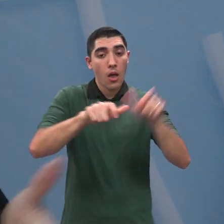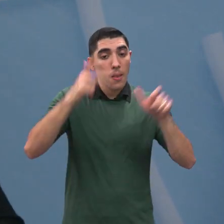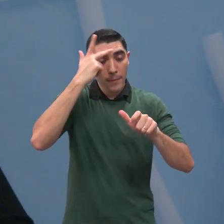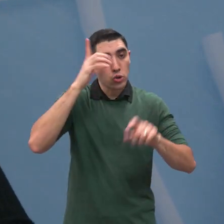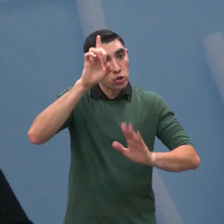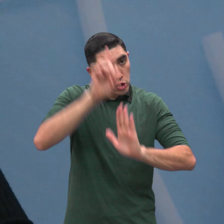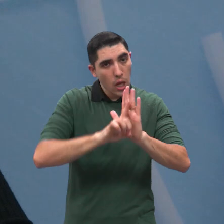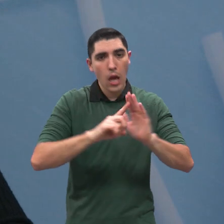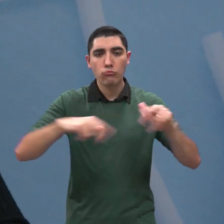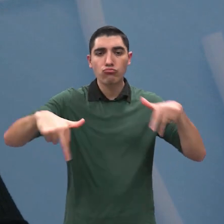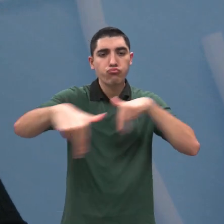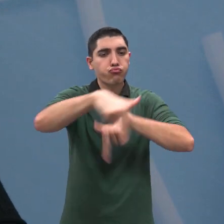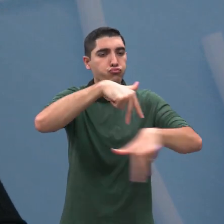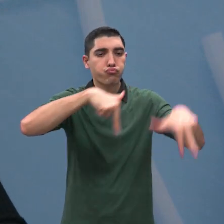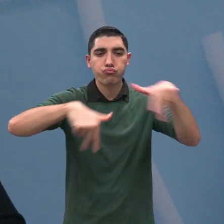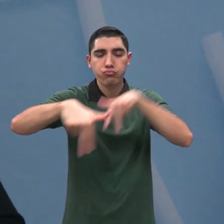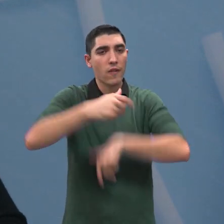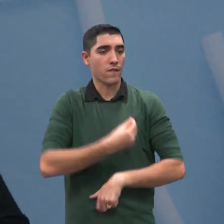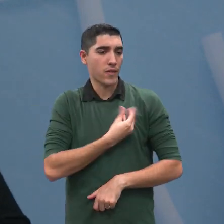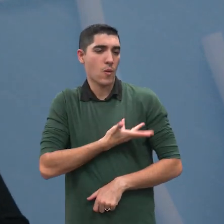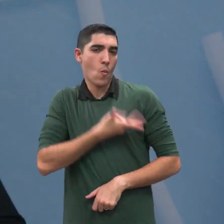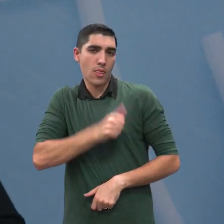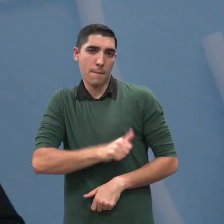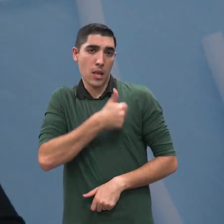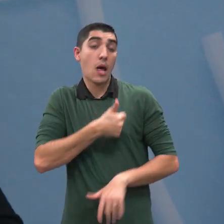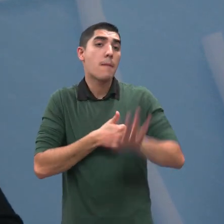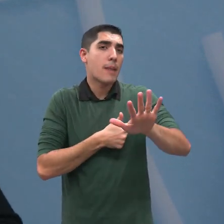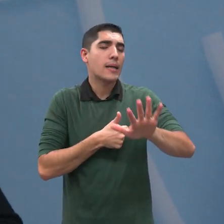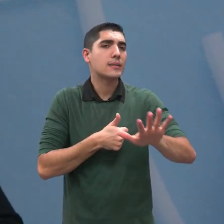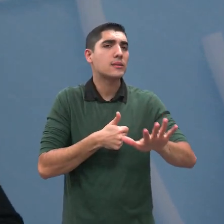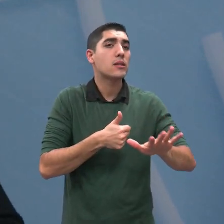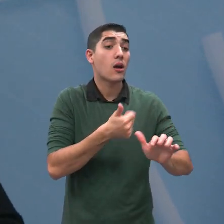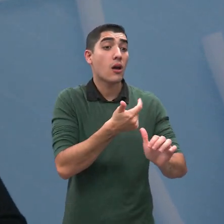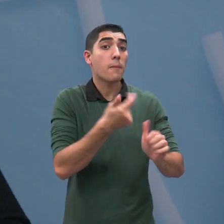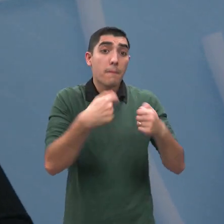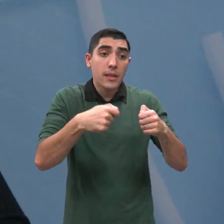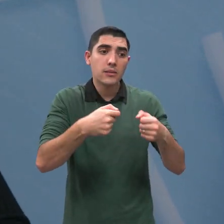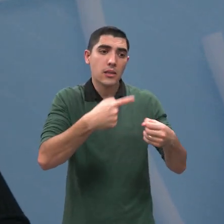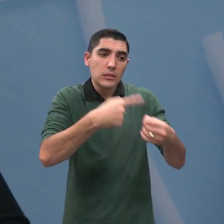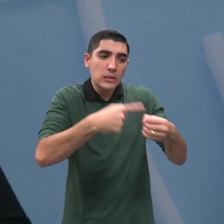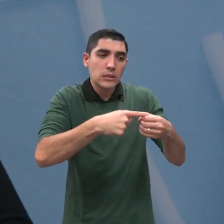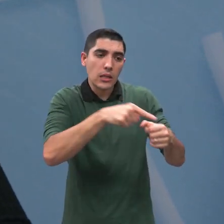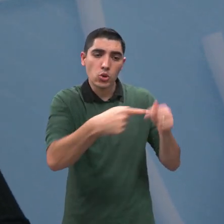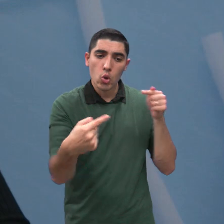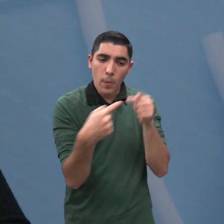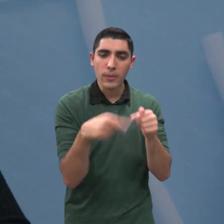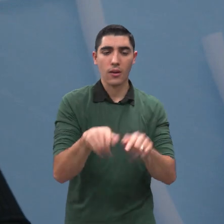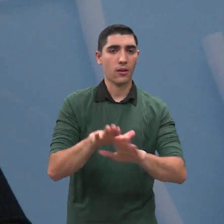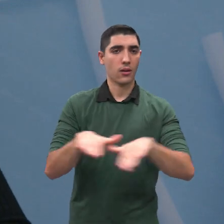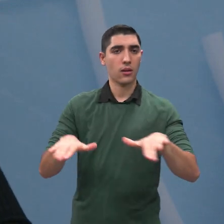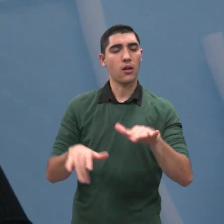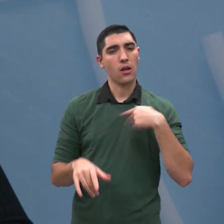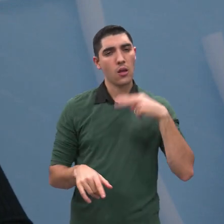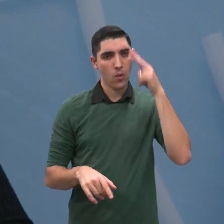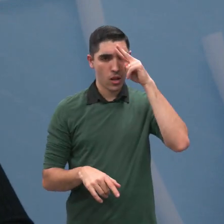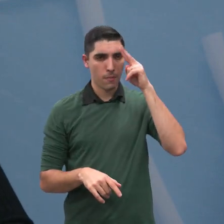tenham mais qualidade de vida. Mas a gente precisa pensar também nas cidades para as crianças, né? Eu lembro que eu li uma